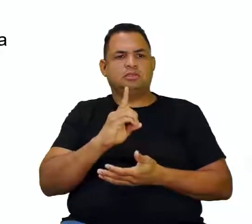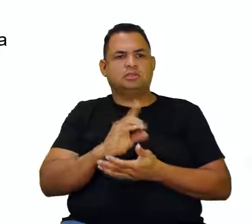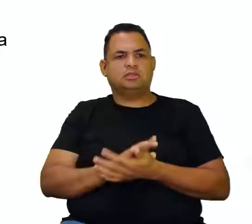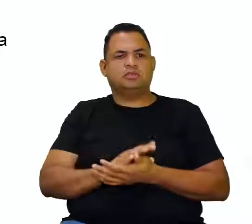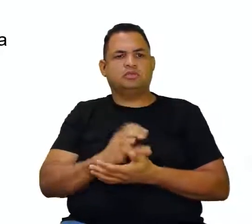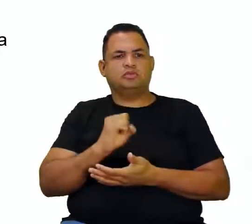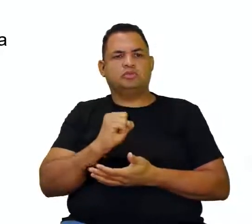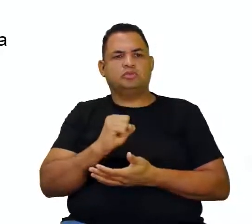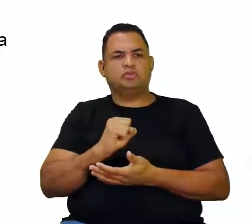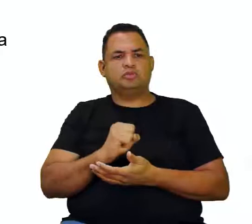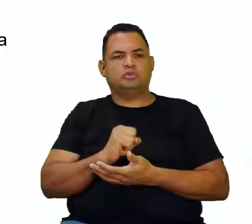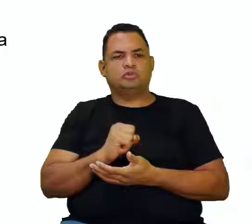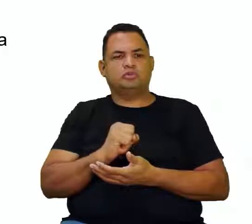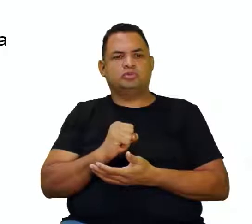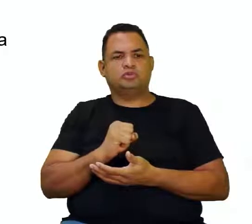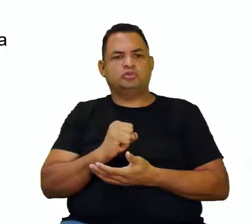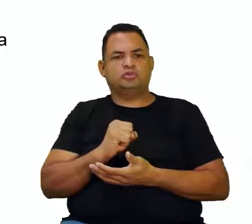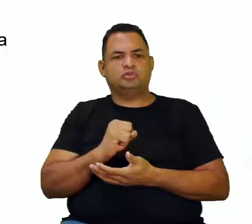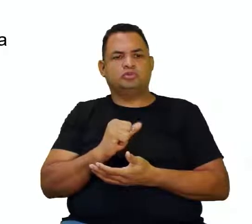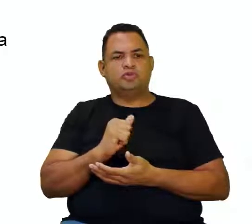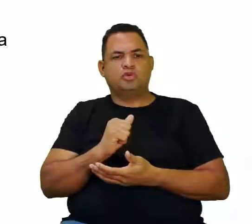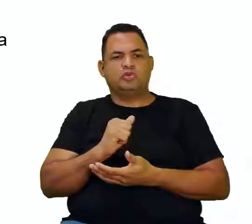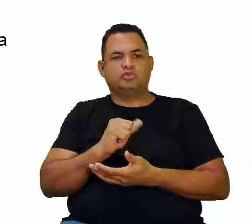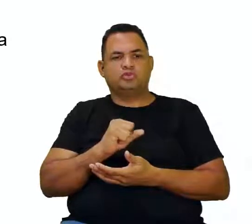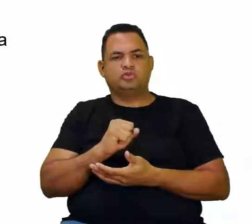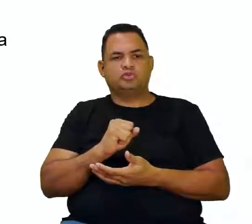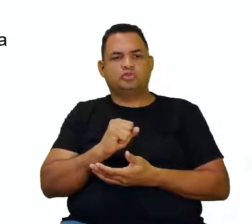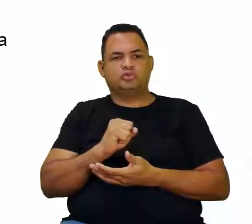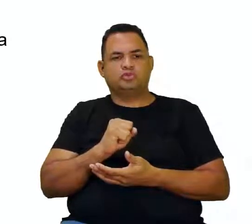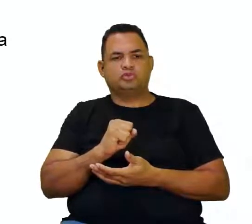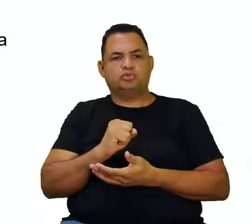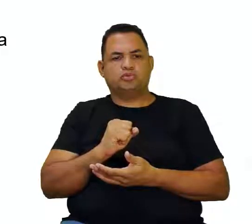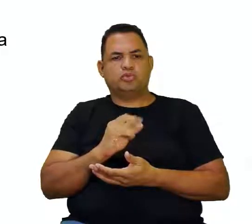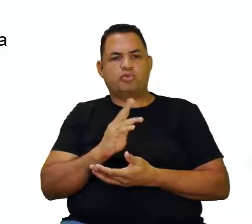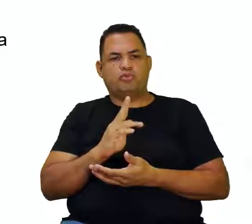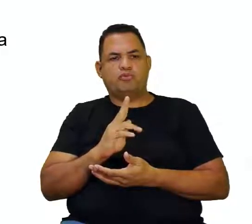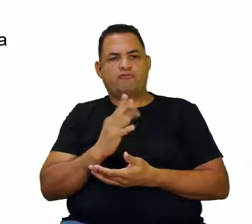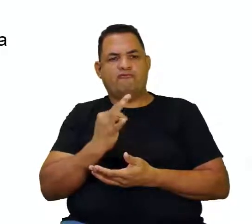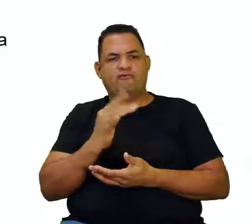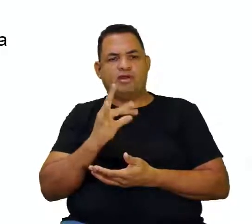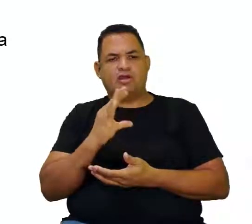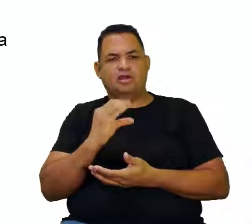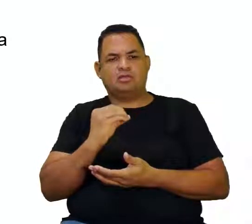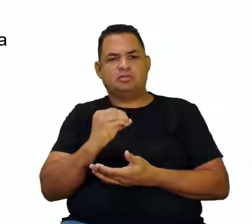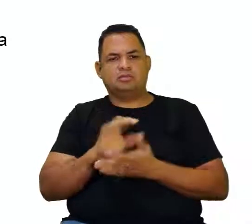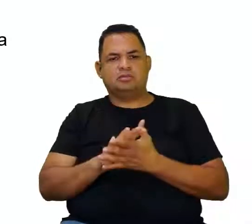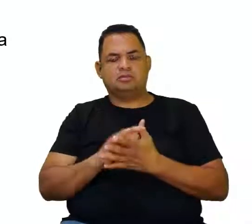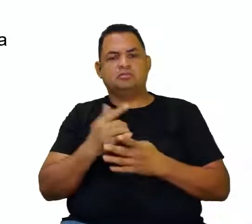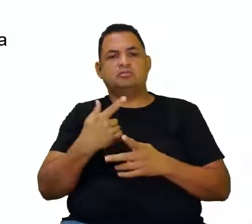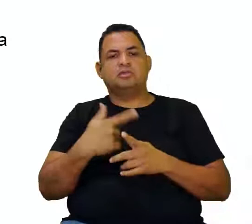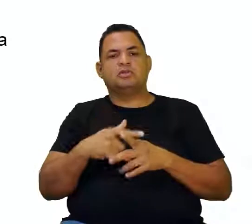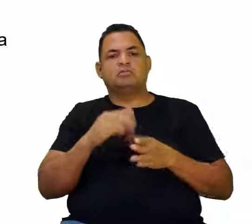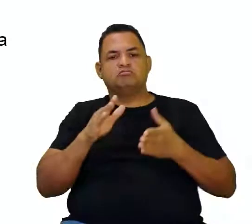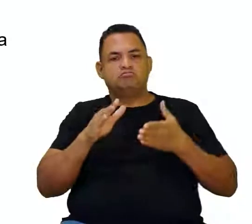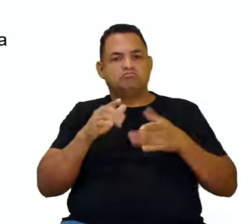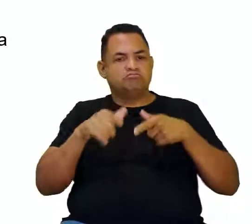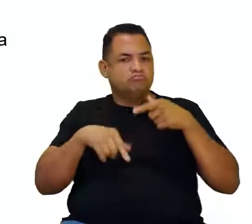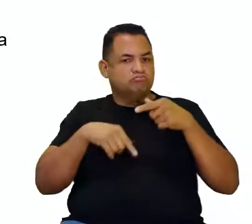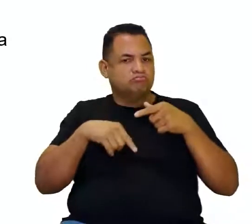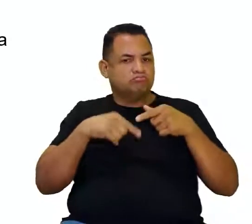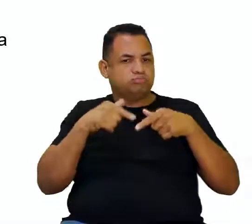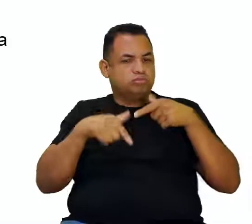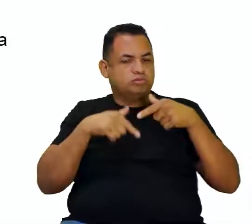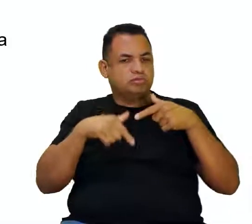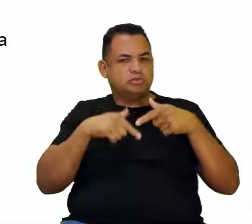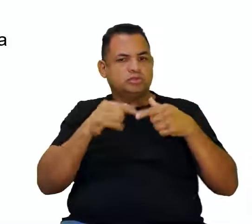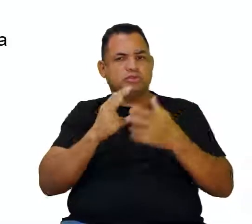fala que o íon sulfato, porque sua hidrólise produz OH-, que